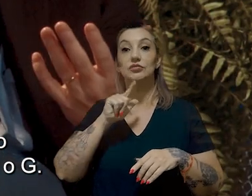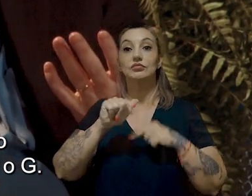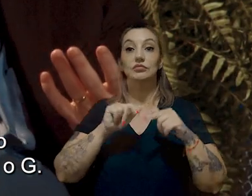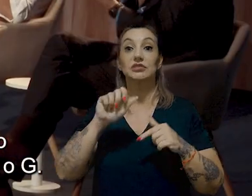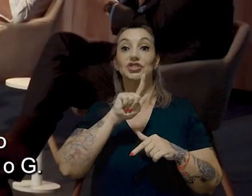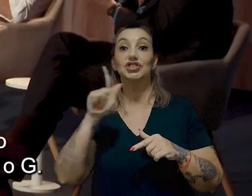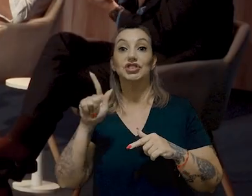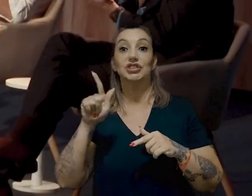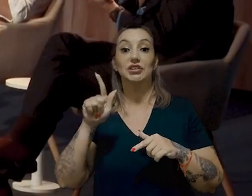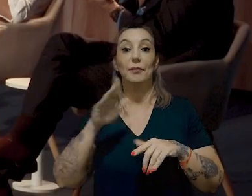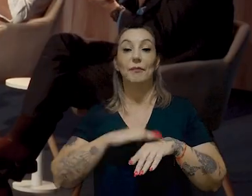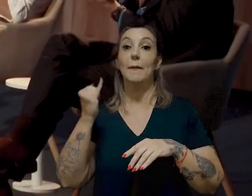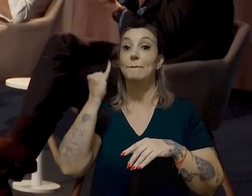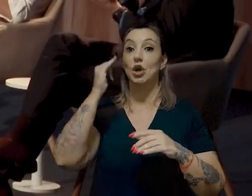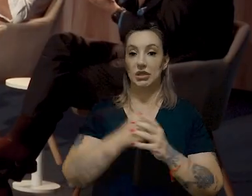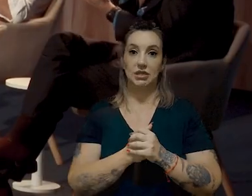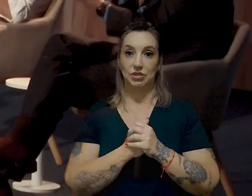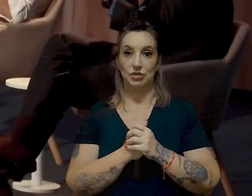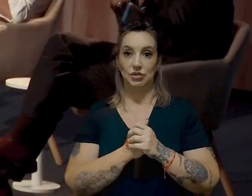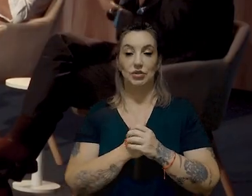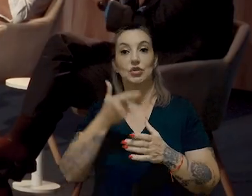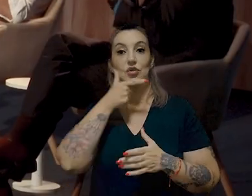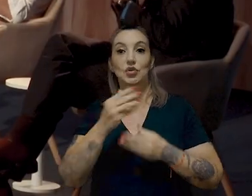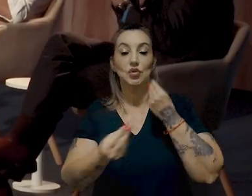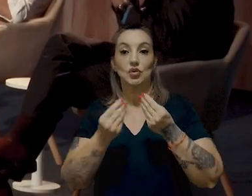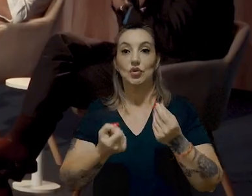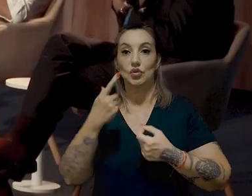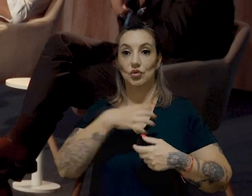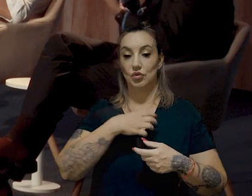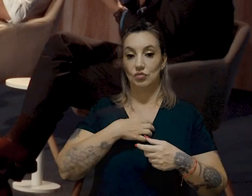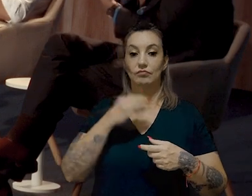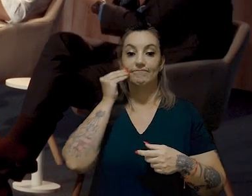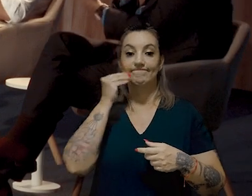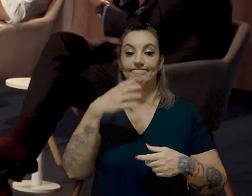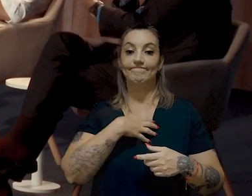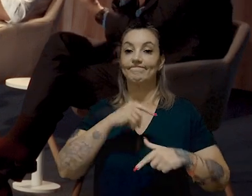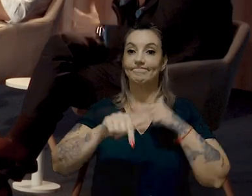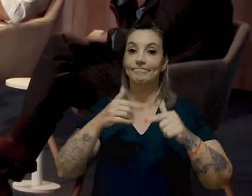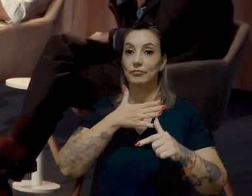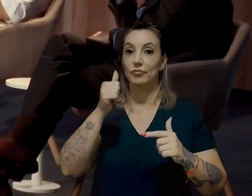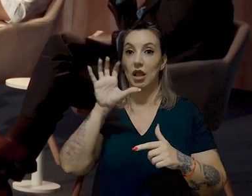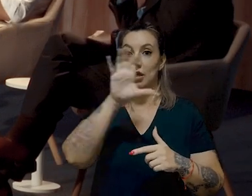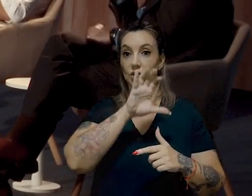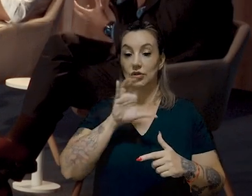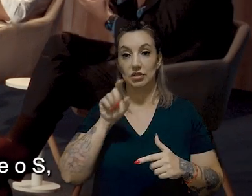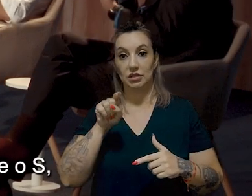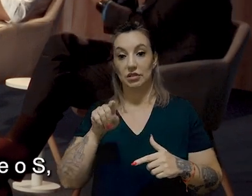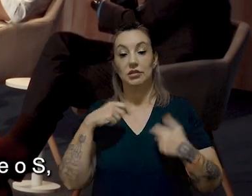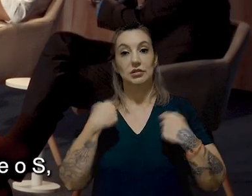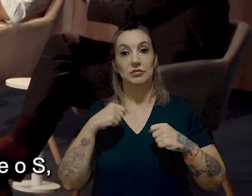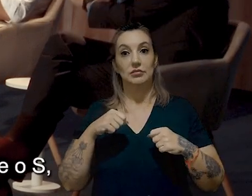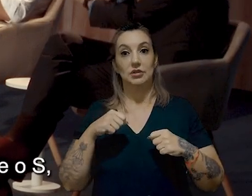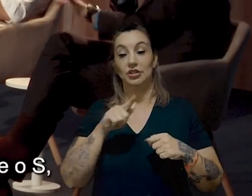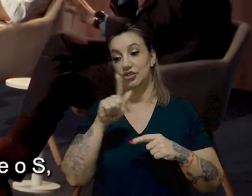consegue trabalhar o g ali é muito mais importante então como é que eu consigo e de alguma maneira buscar formas de trabalhar melhor em setores como esse que